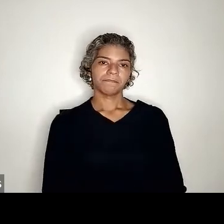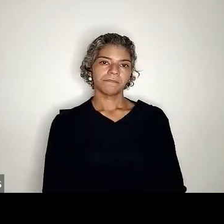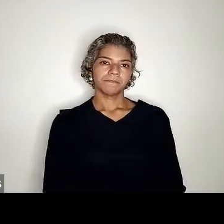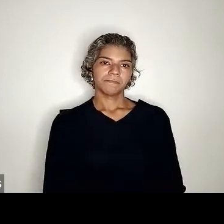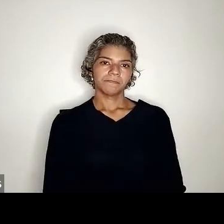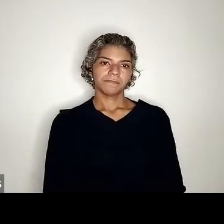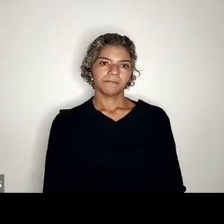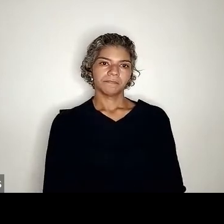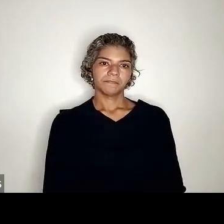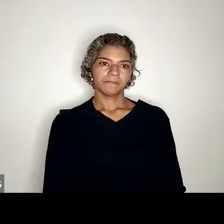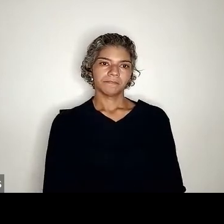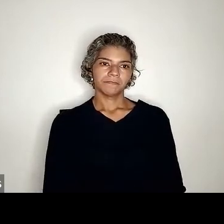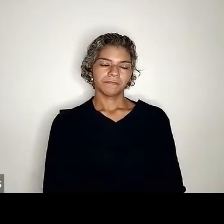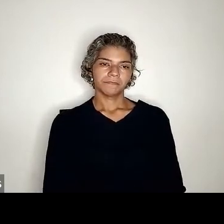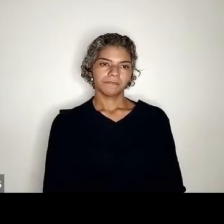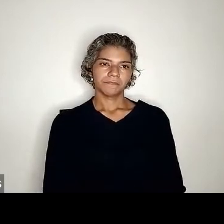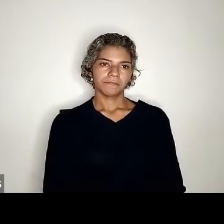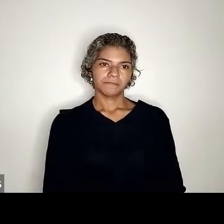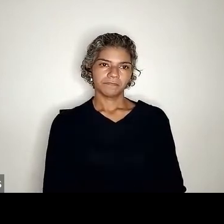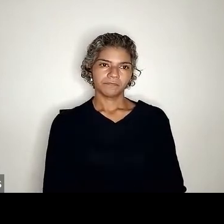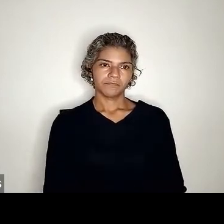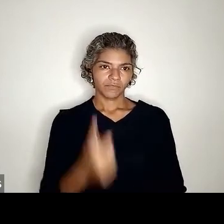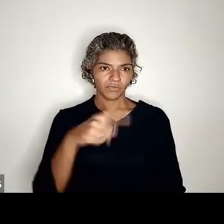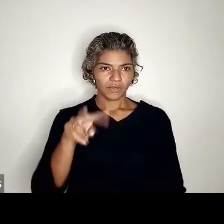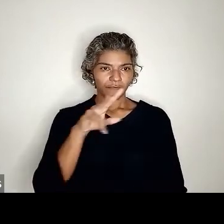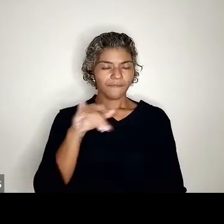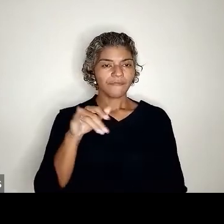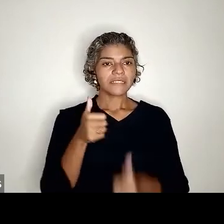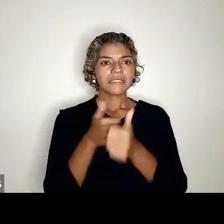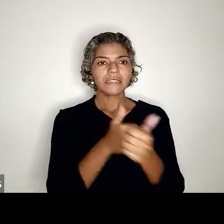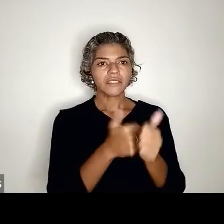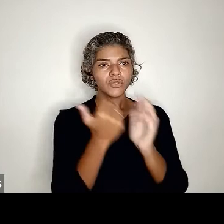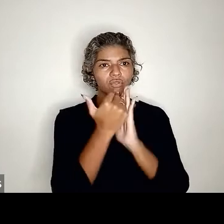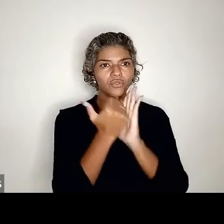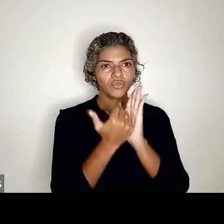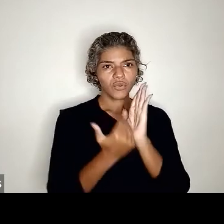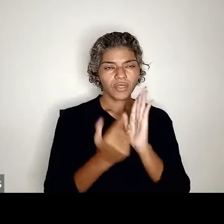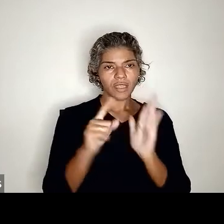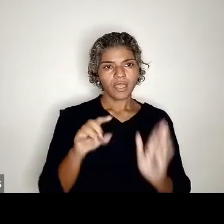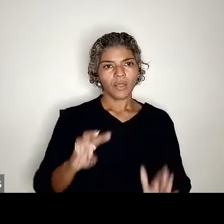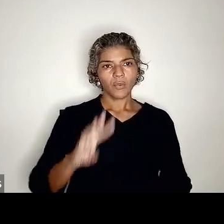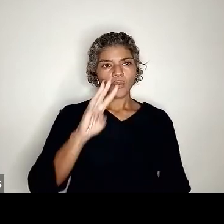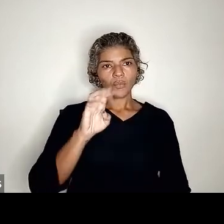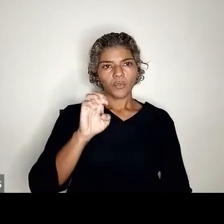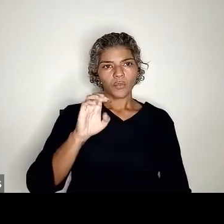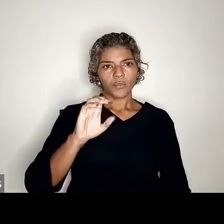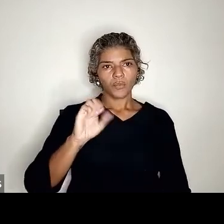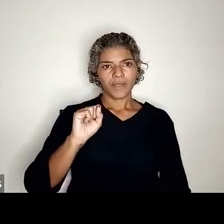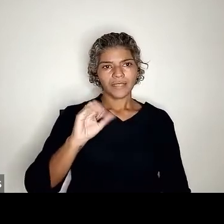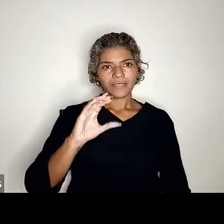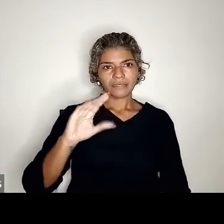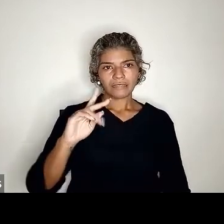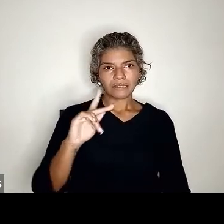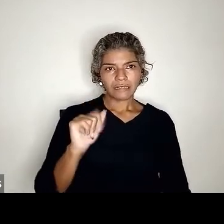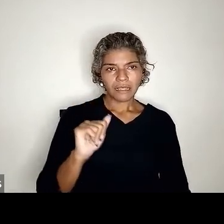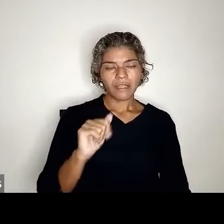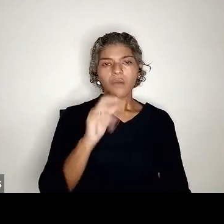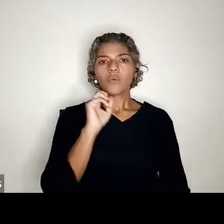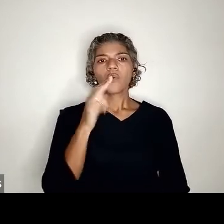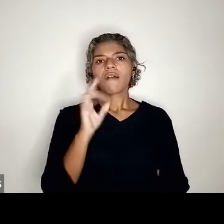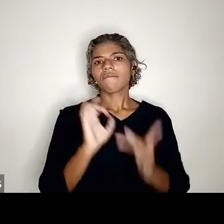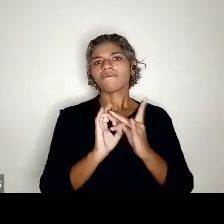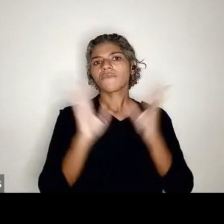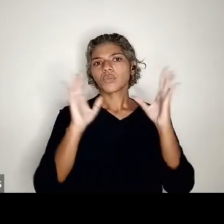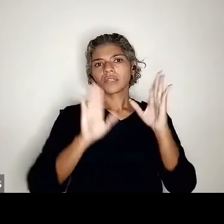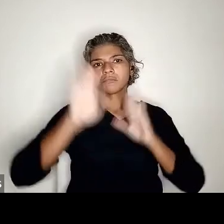Vanessa, eu fiquei em dúvida. A gente vai seguir a ordem de apresentação? Então, agora é o Escola? Ou você está deixando à vontade para quem quiser comentar? Porque